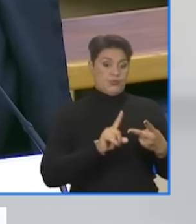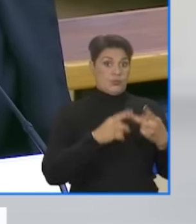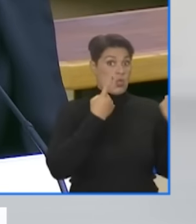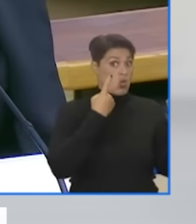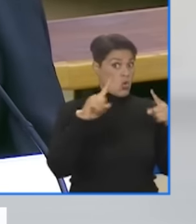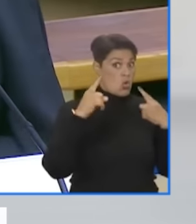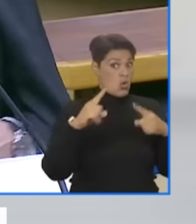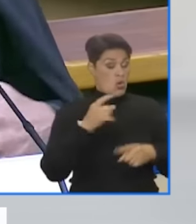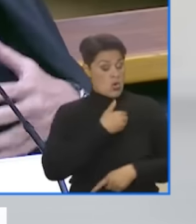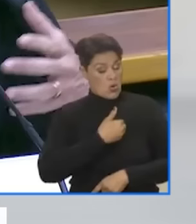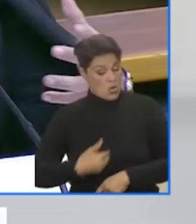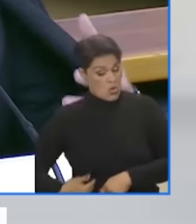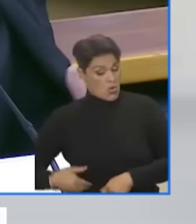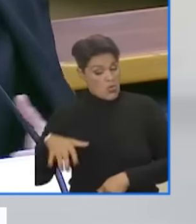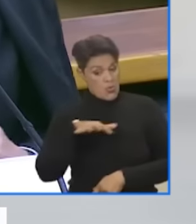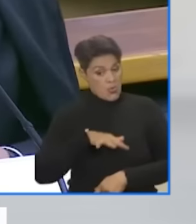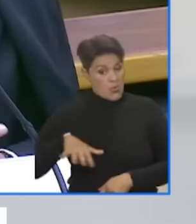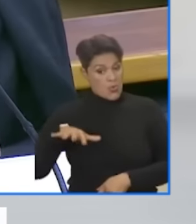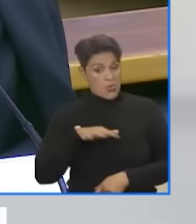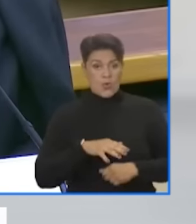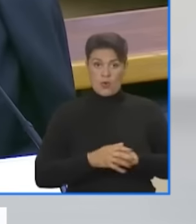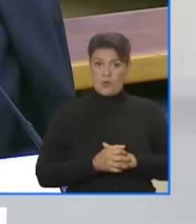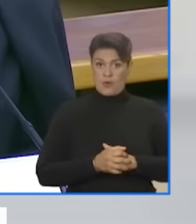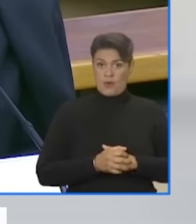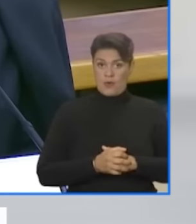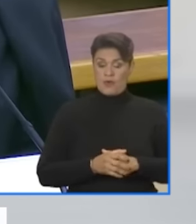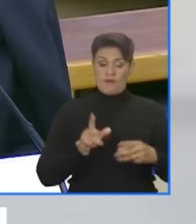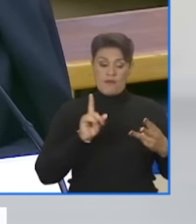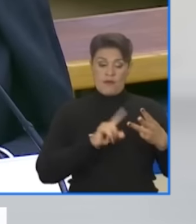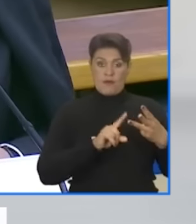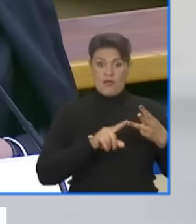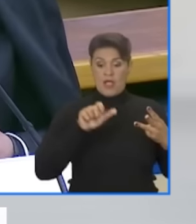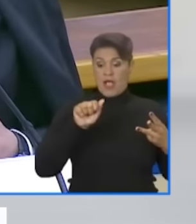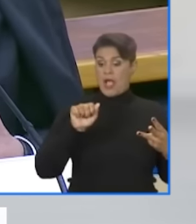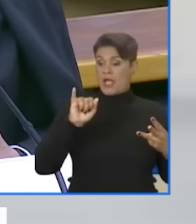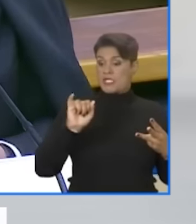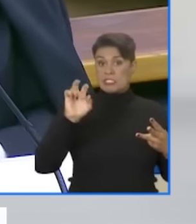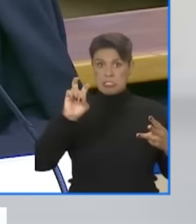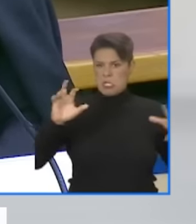próprio TSE. Mas me conta um pouco mais do que você